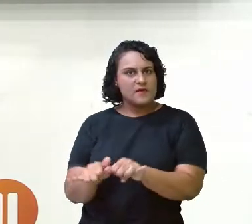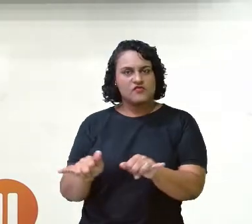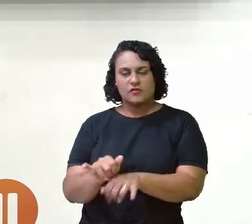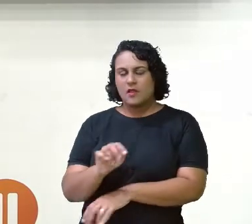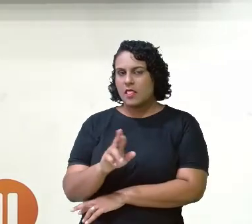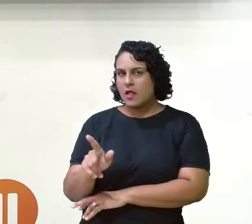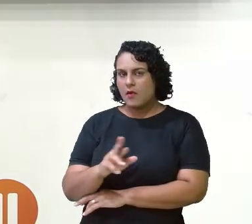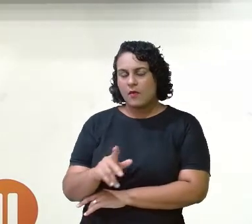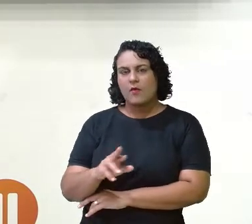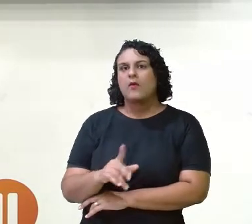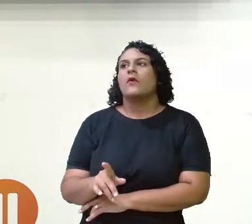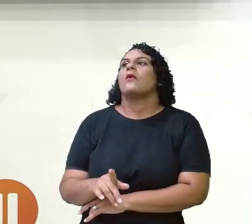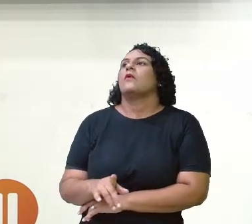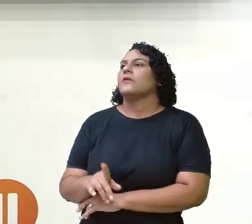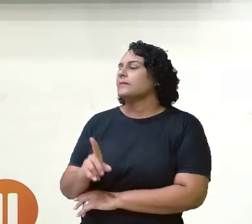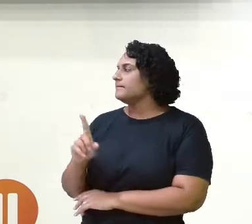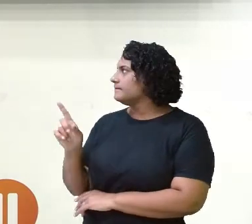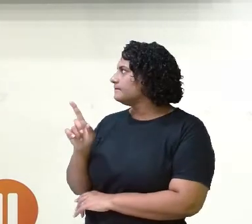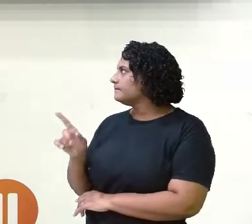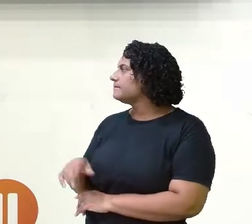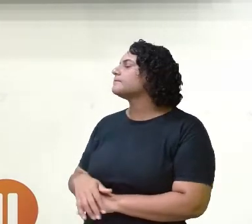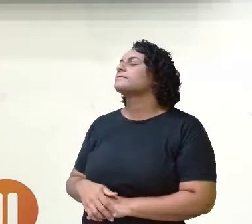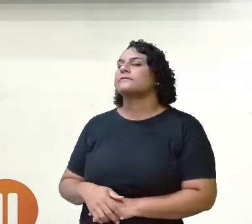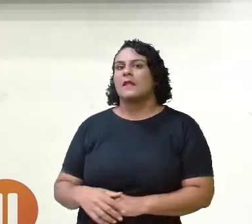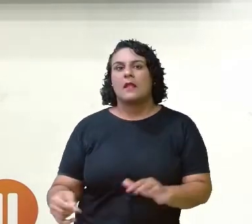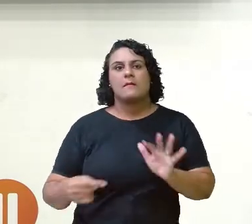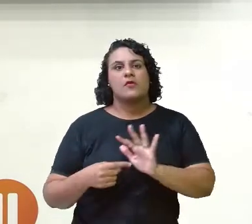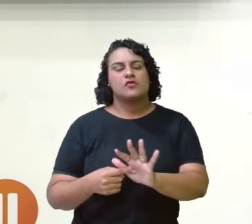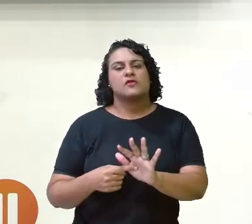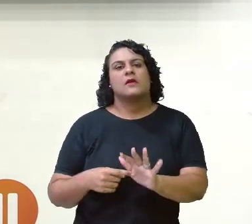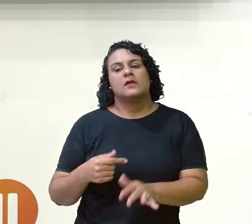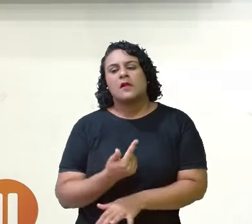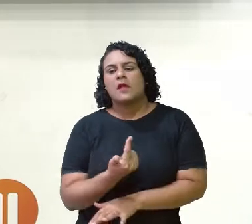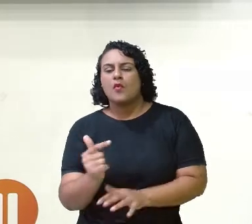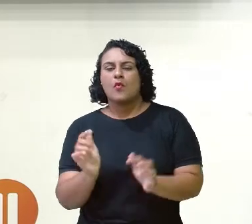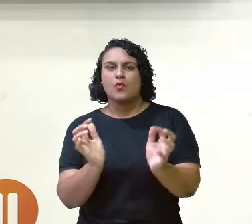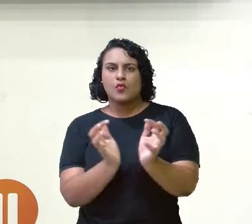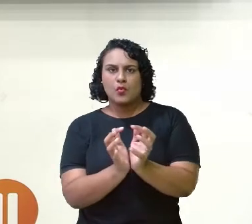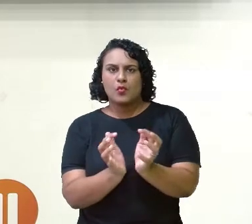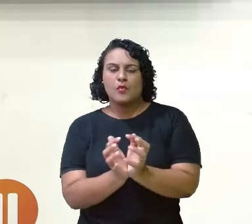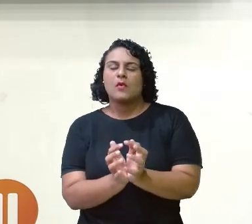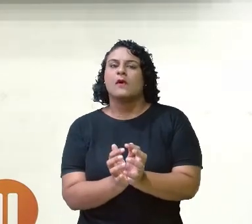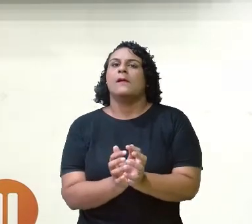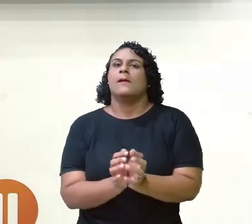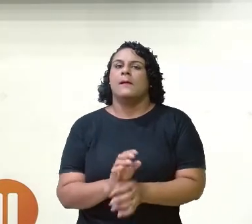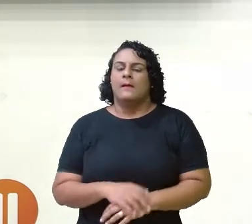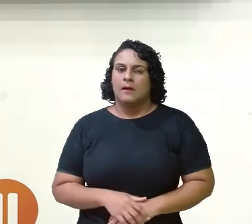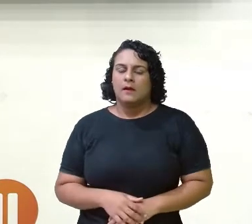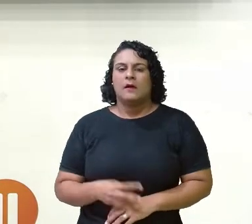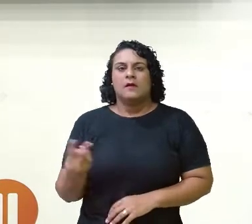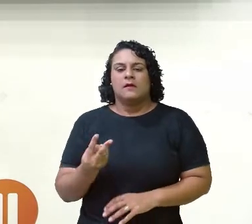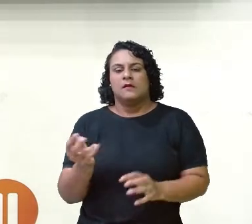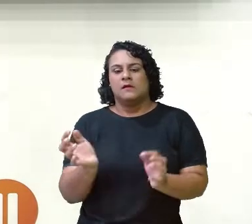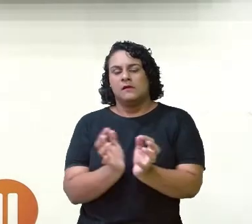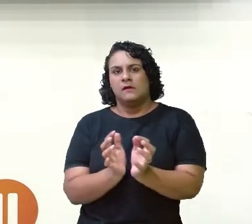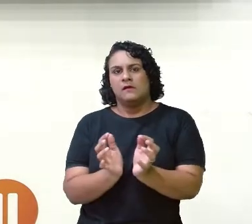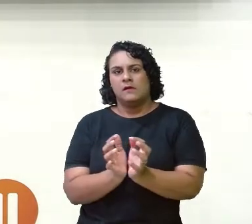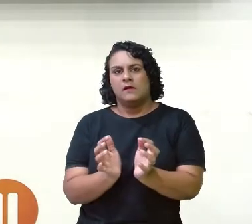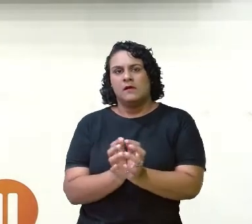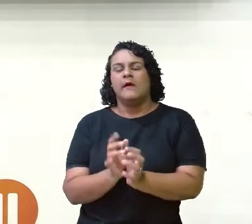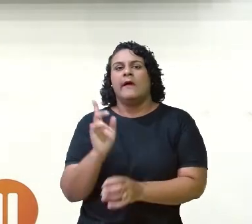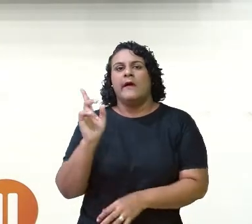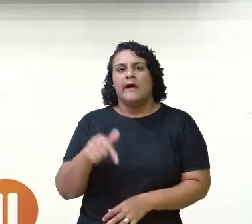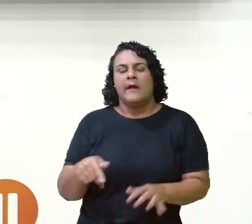se eu tivesse em outra classe, certo? Que é o nosso caso. Segunda classe, a classe